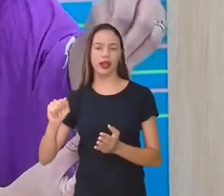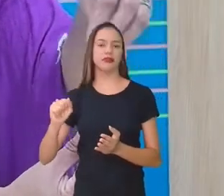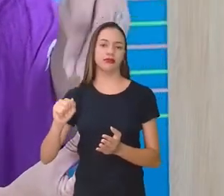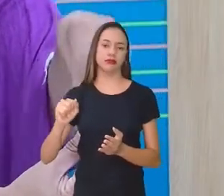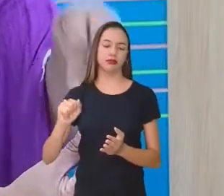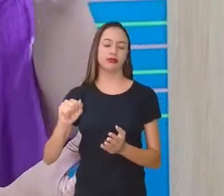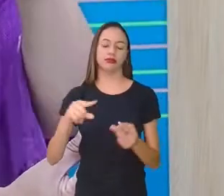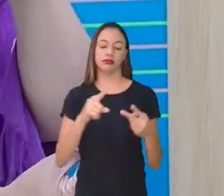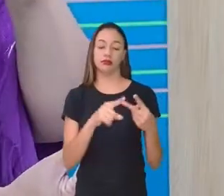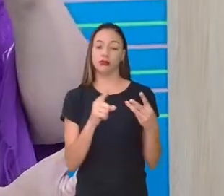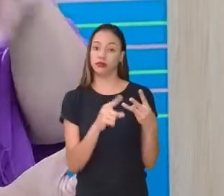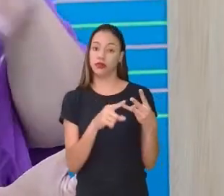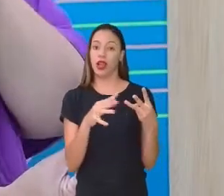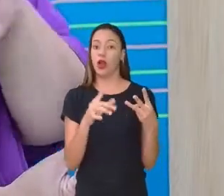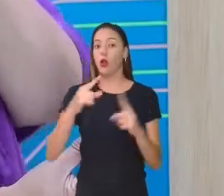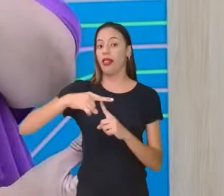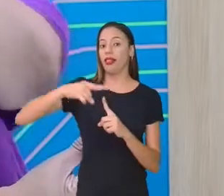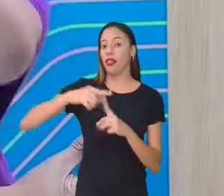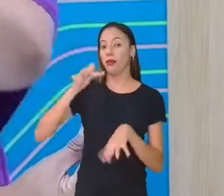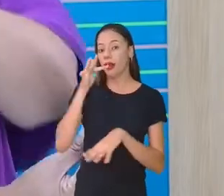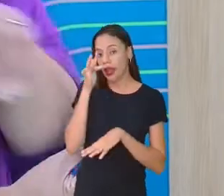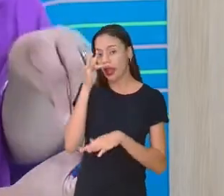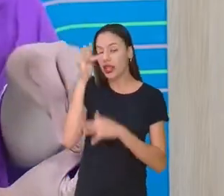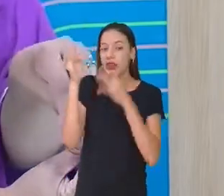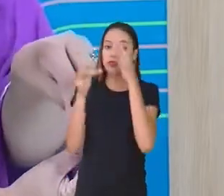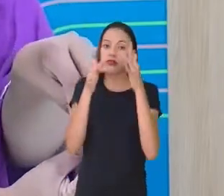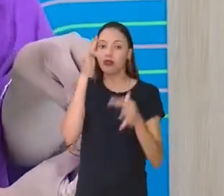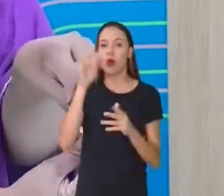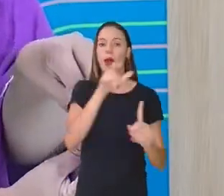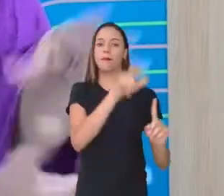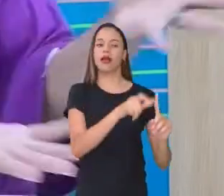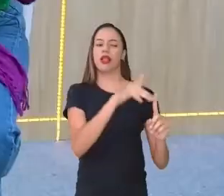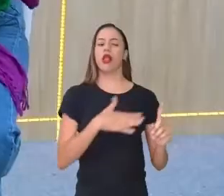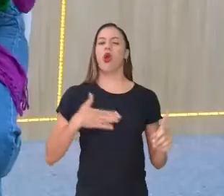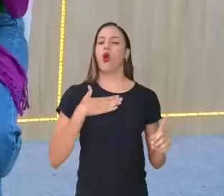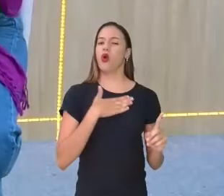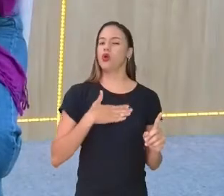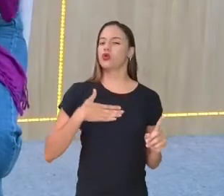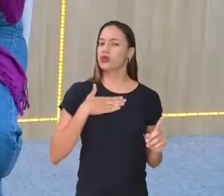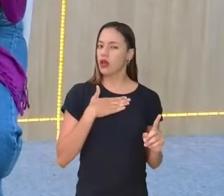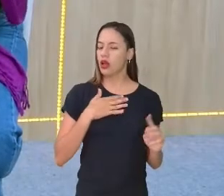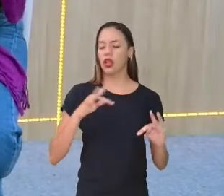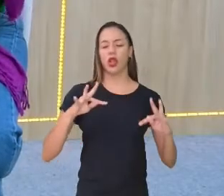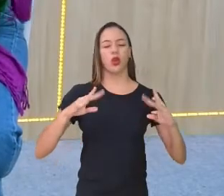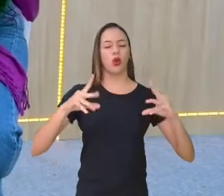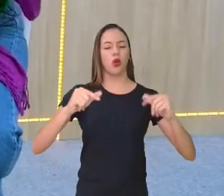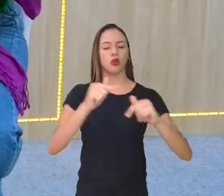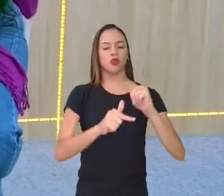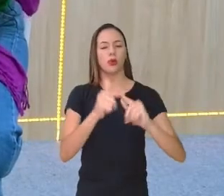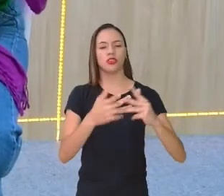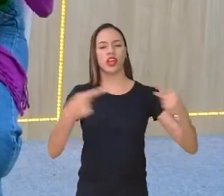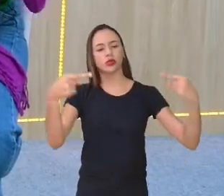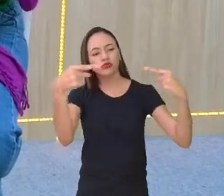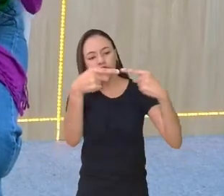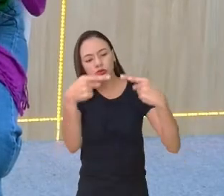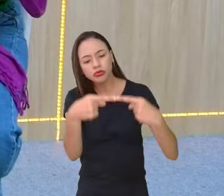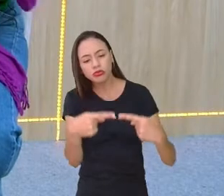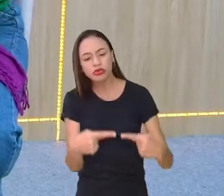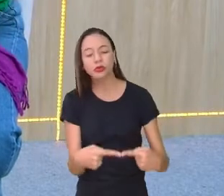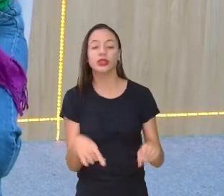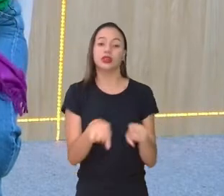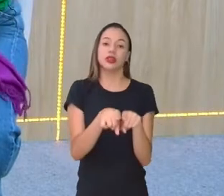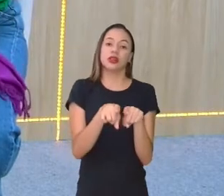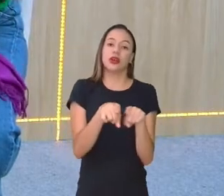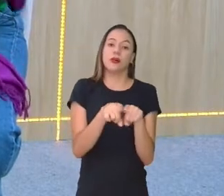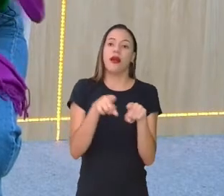flor é o tipo de flor que a personagem gosta. Ele forma tudo e está